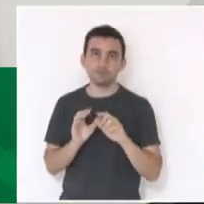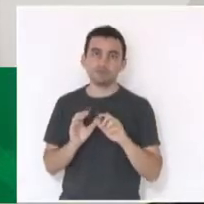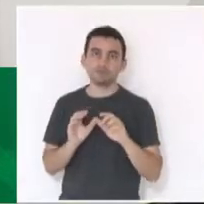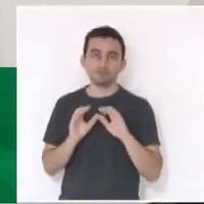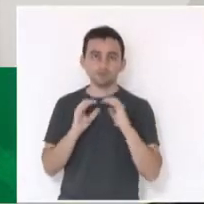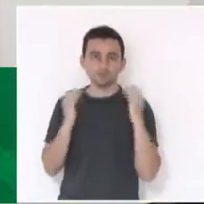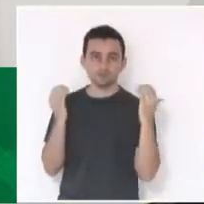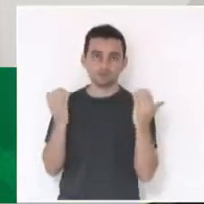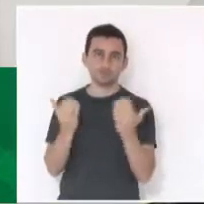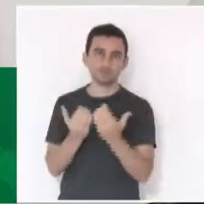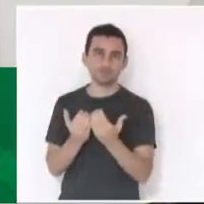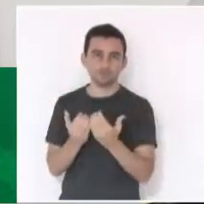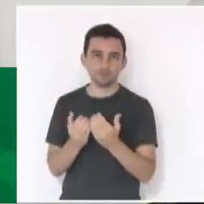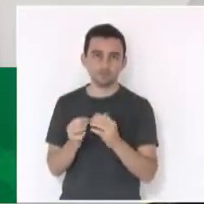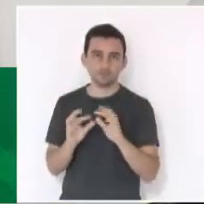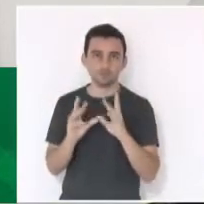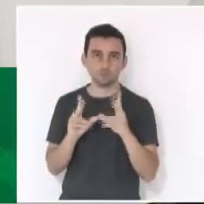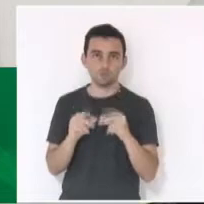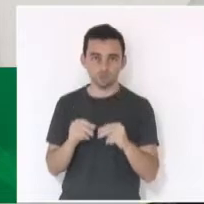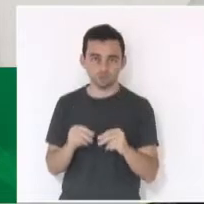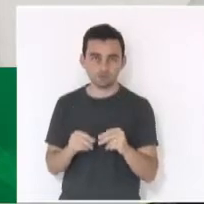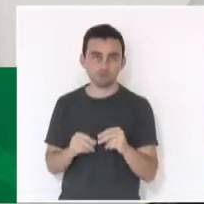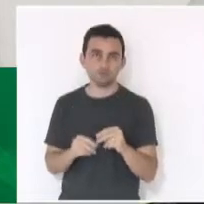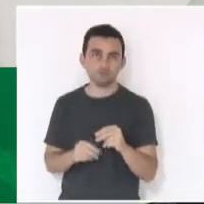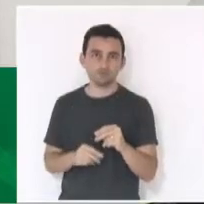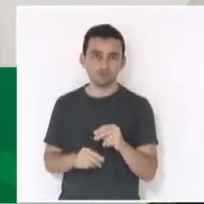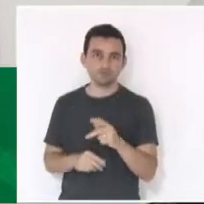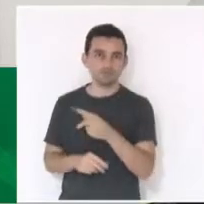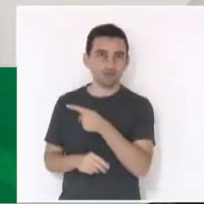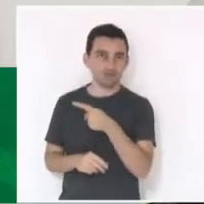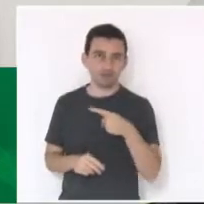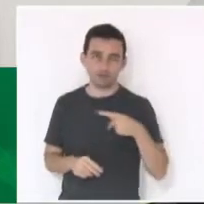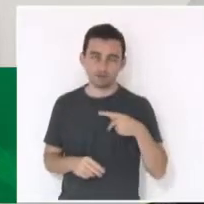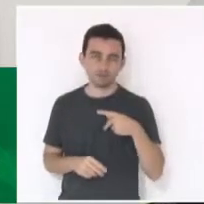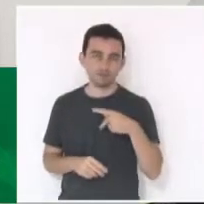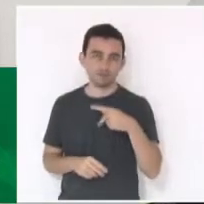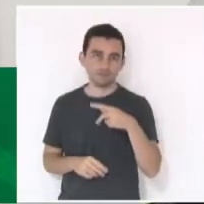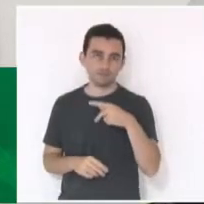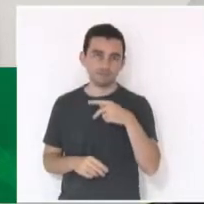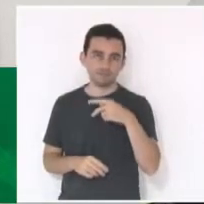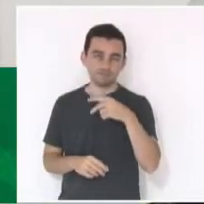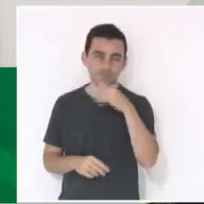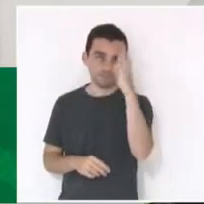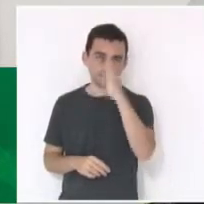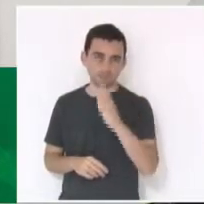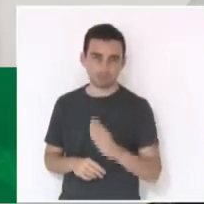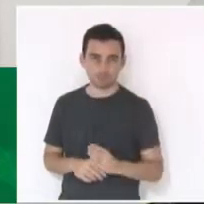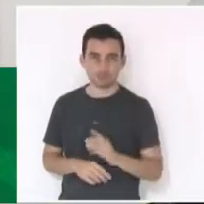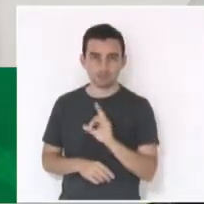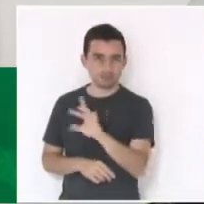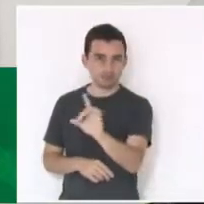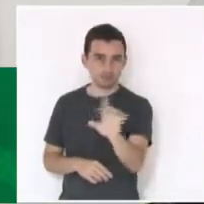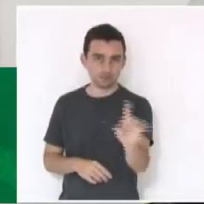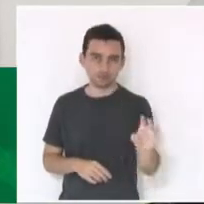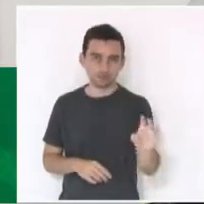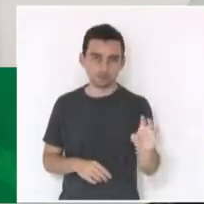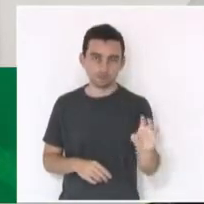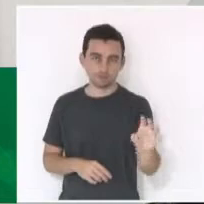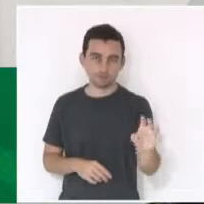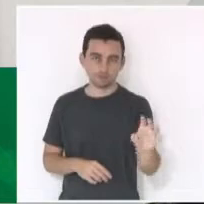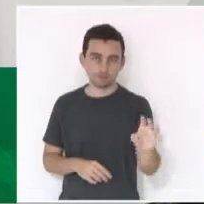dos bispos no Brasil ela tem colocado a cada um EA cada uma de nós